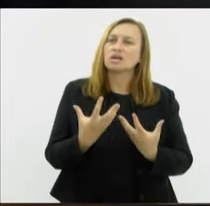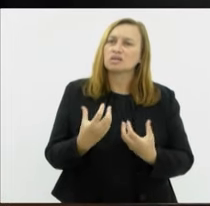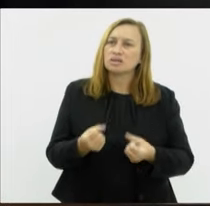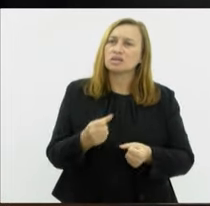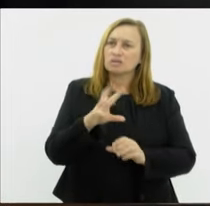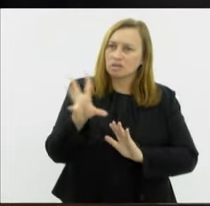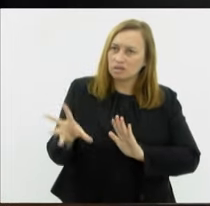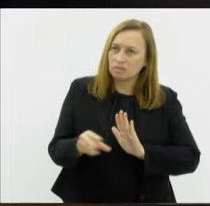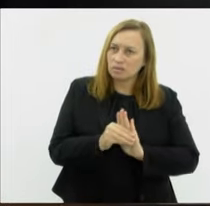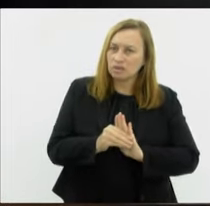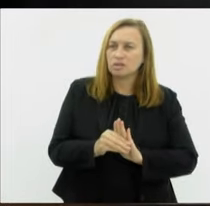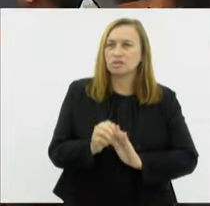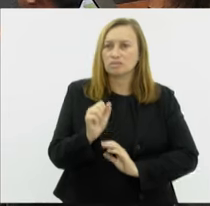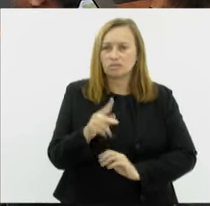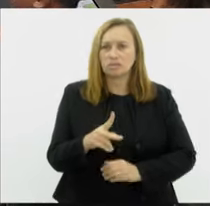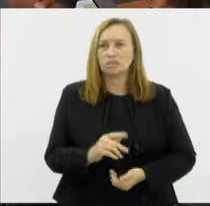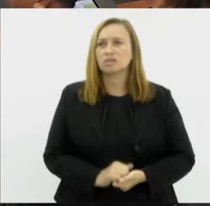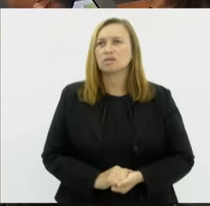Perfeito.